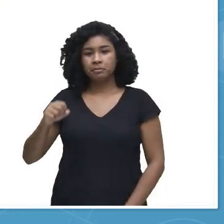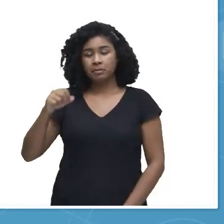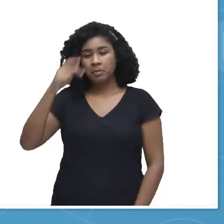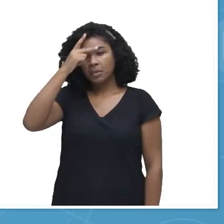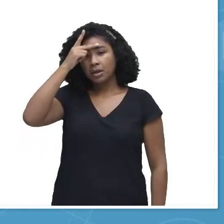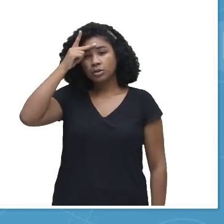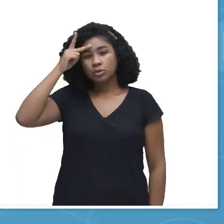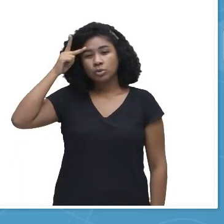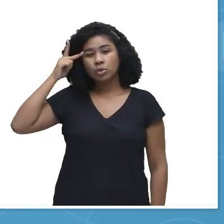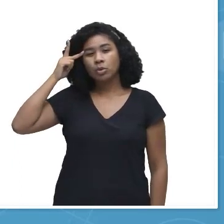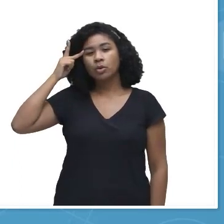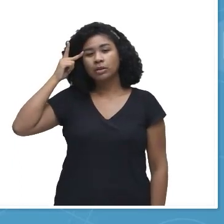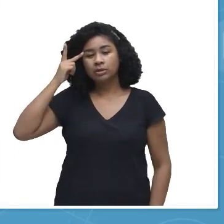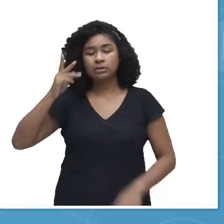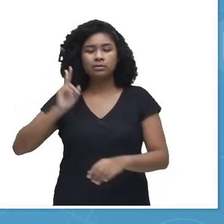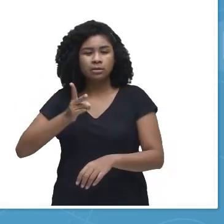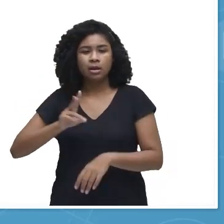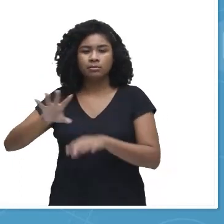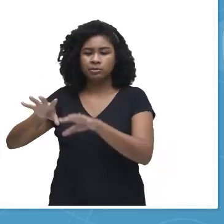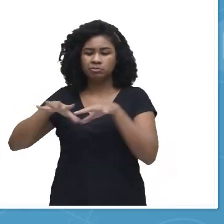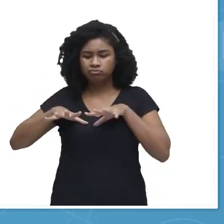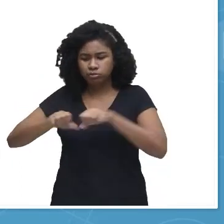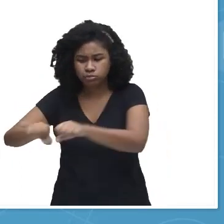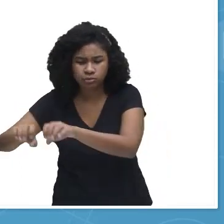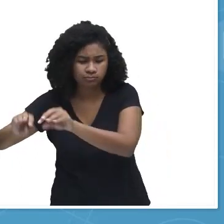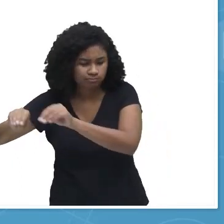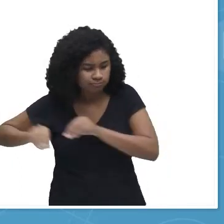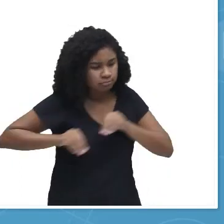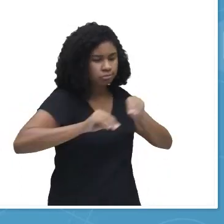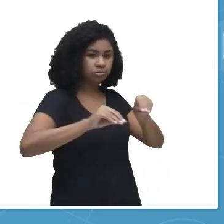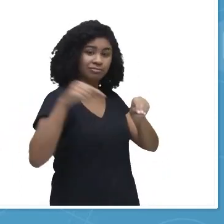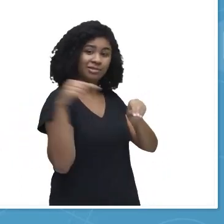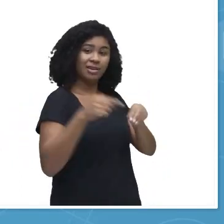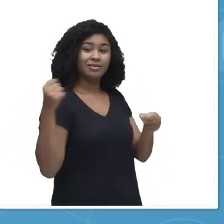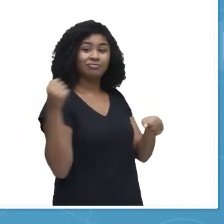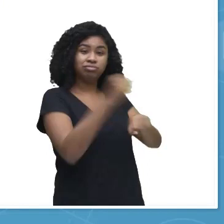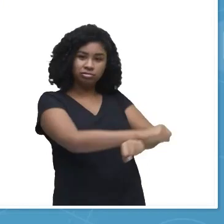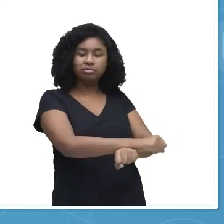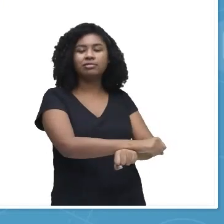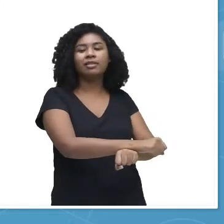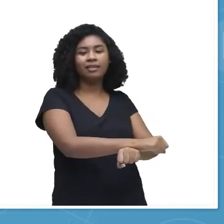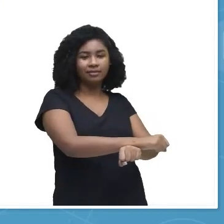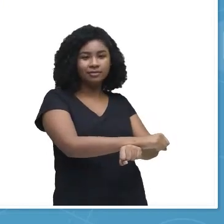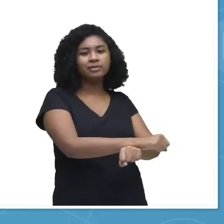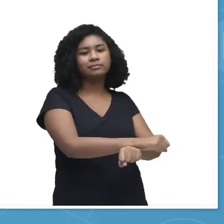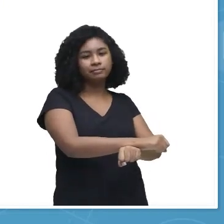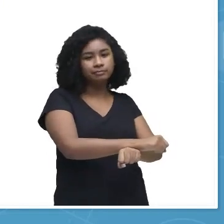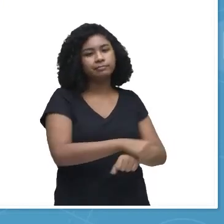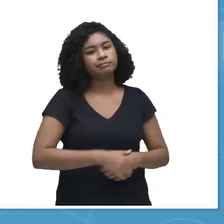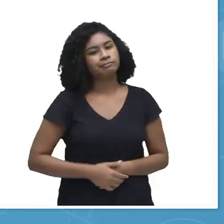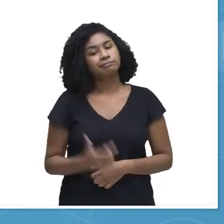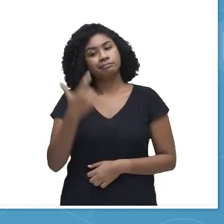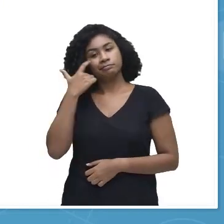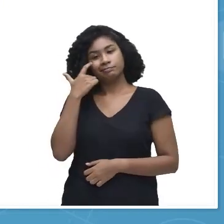negros saíram da África para serem escravizados no Brasil. Vamos fazer uma analogia um pouco